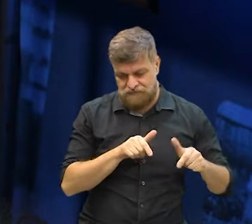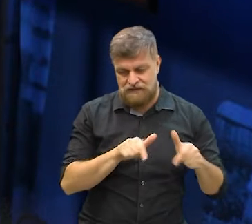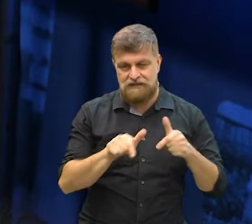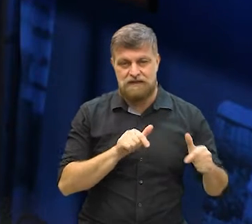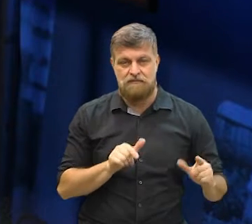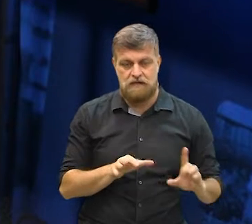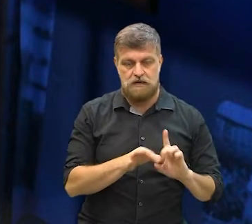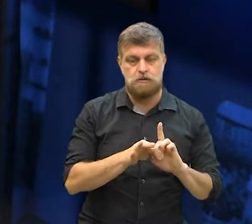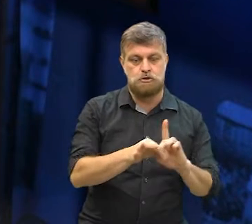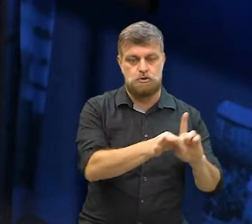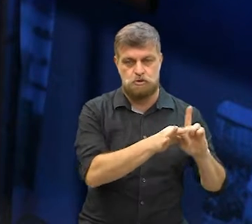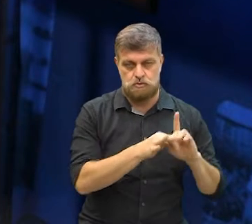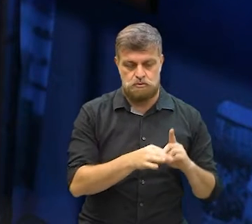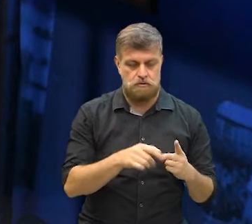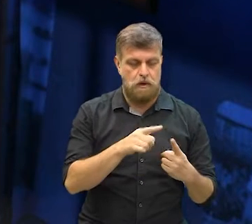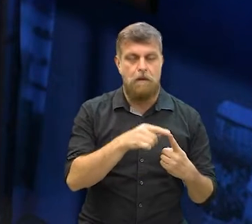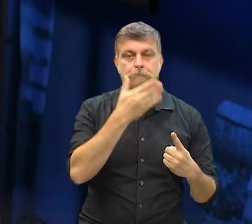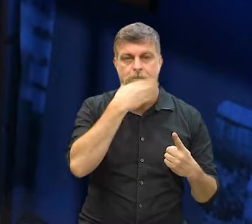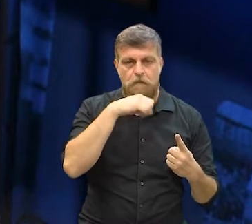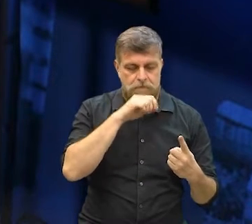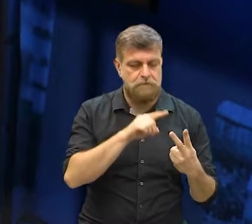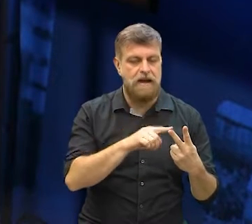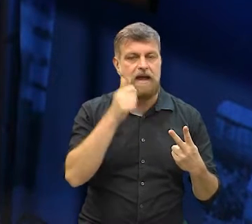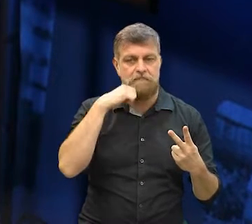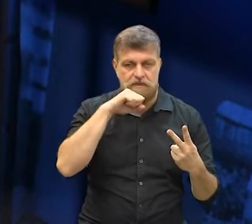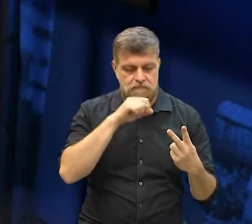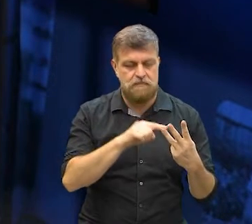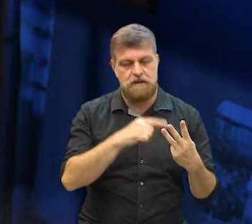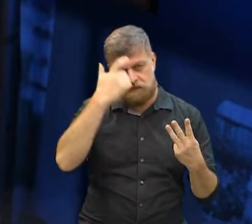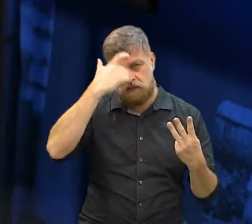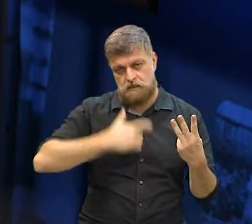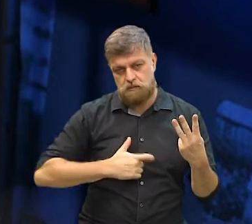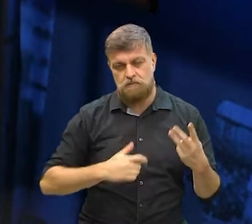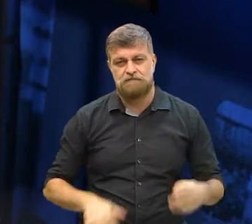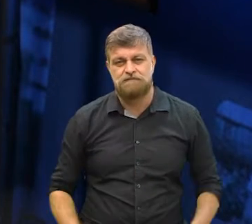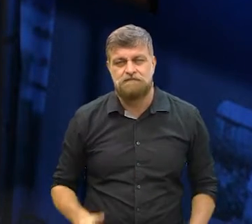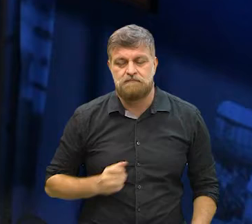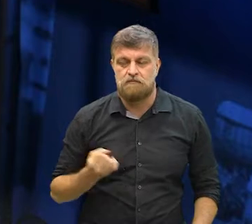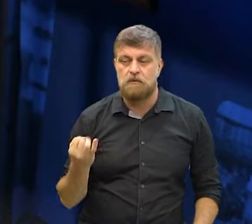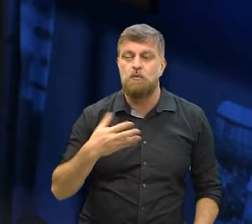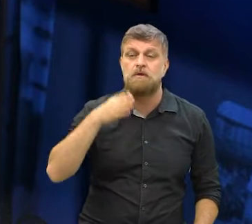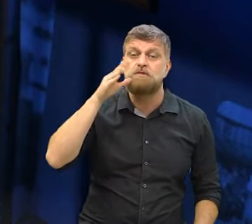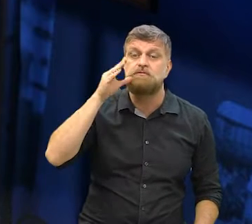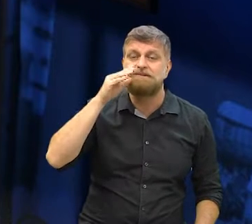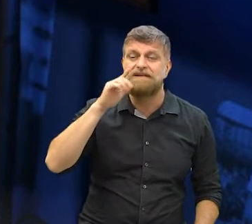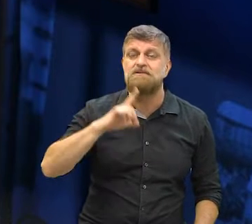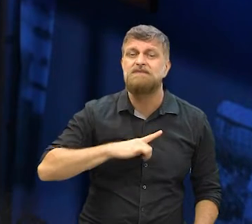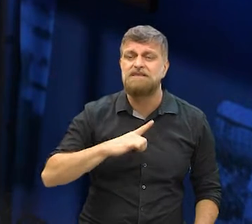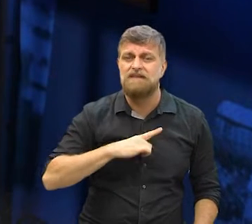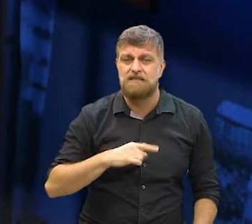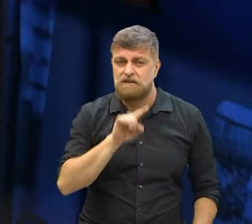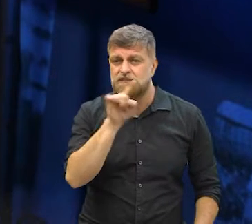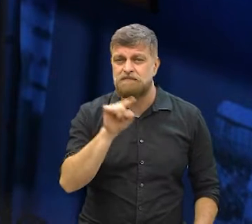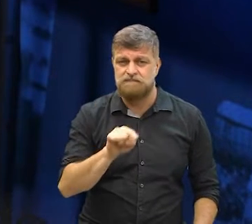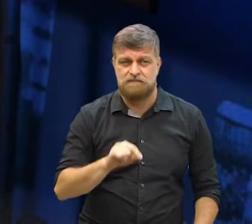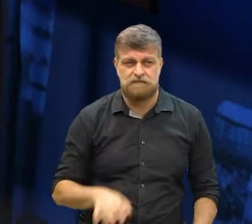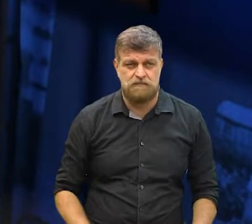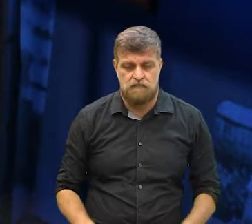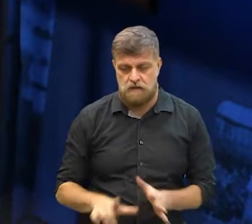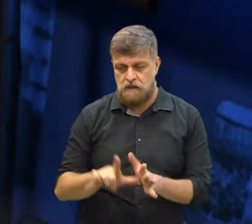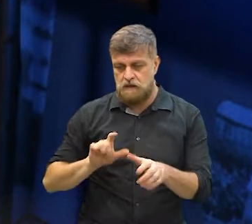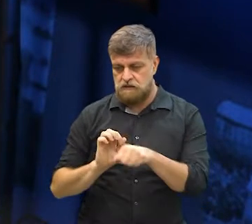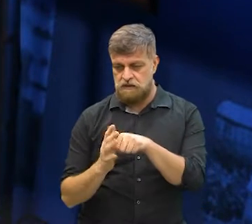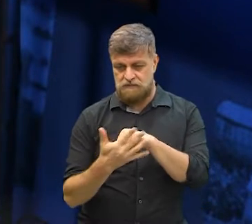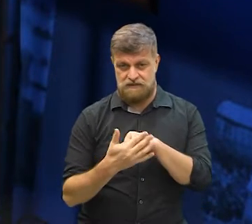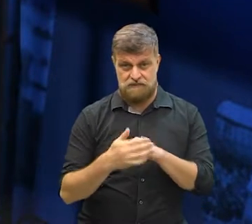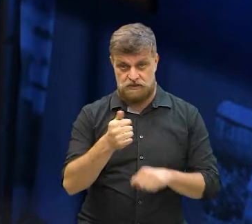sempre junto, sempre uma equipe, né? Meu pai, minha mãe, eu, a gente sempre é uma equipe. Falando em equipe, quantas colaboradoras você tem? Menina,